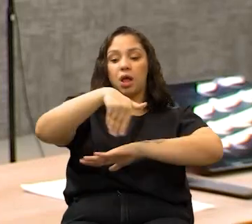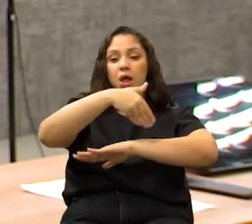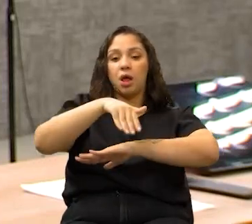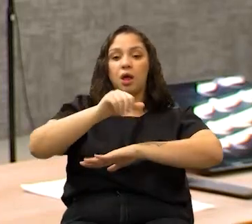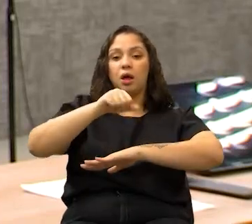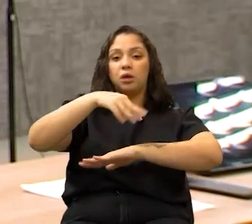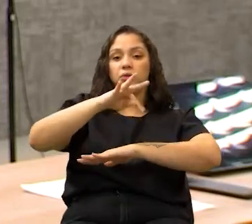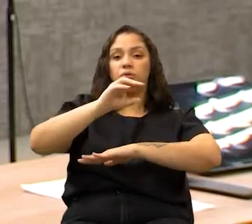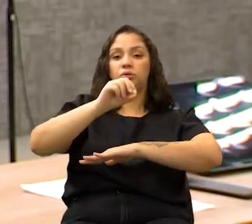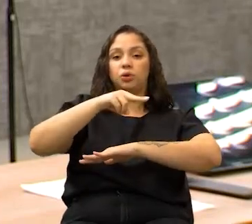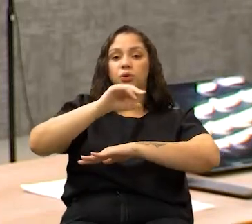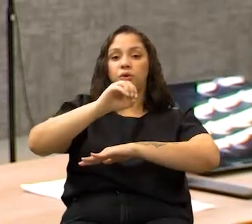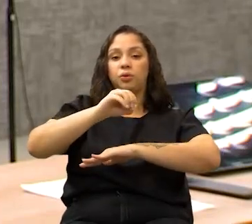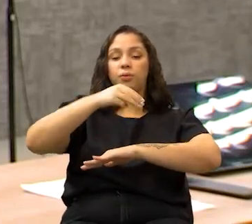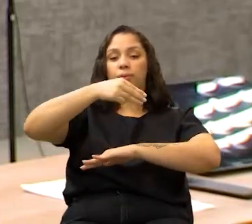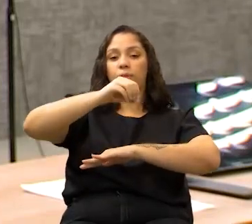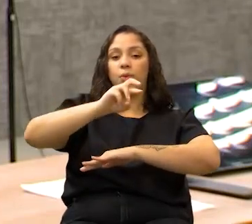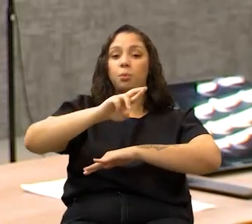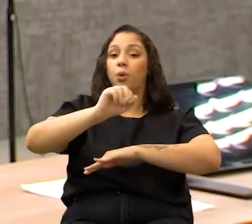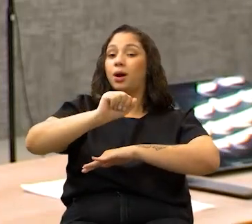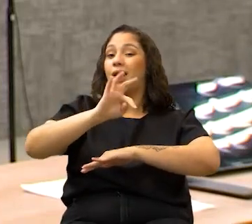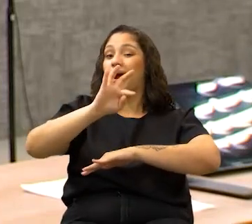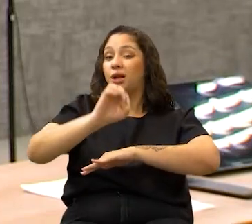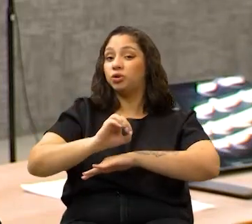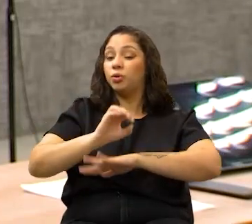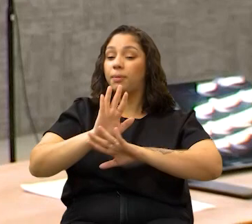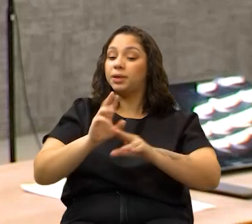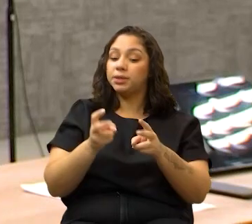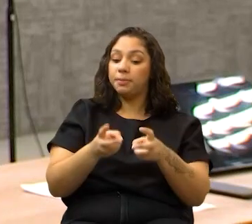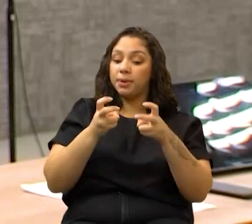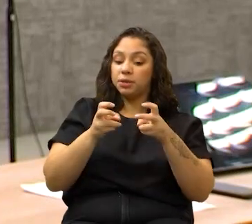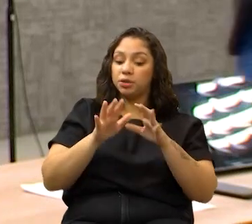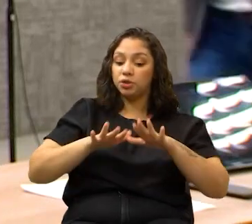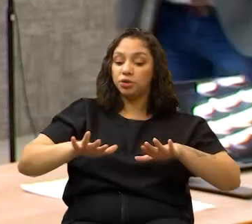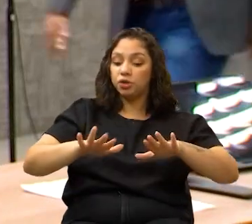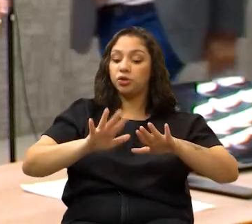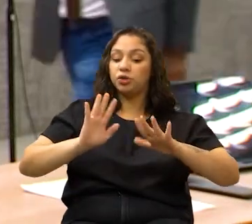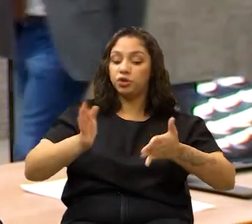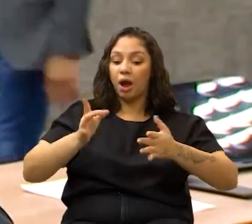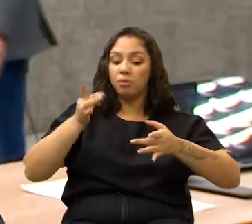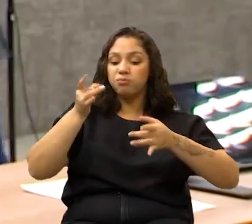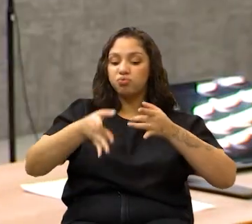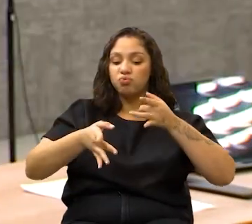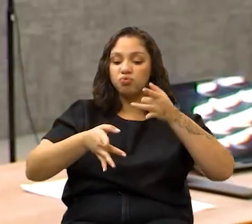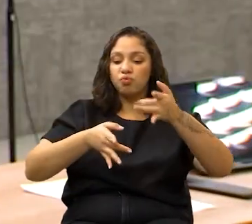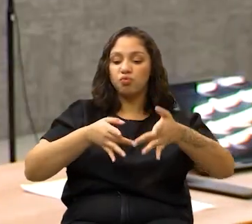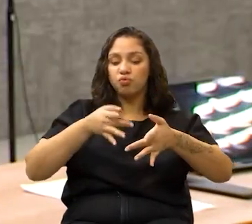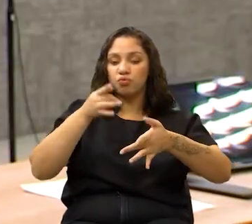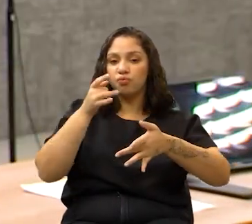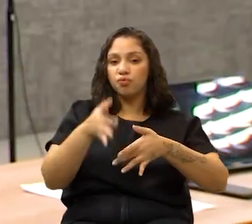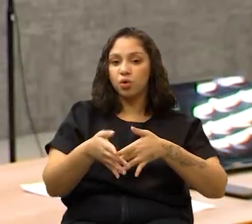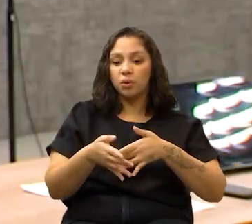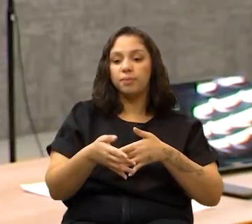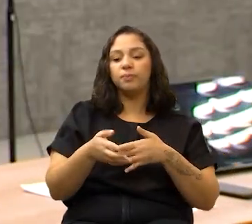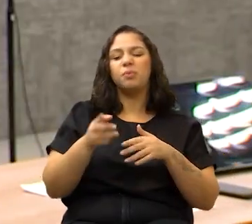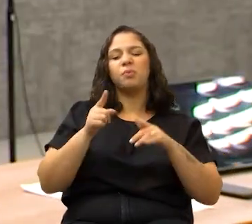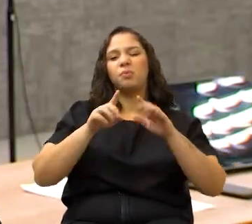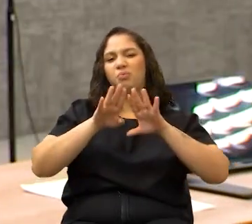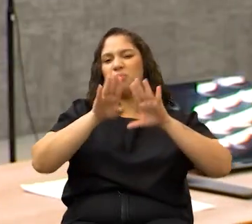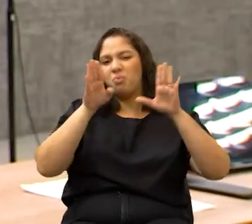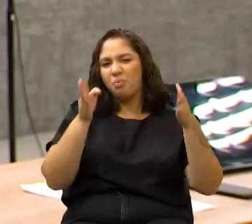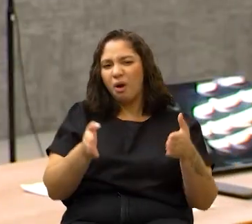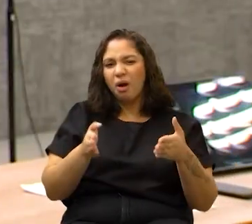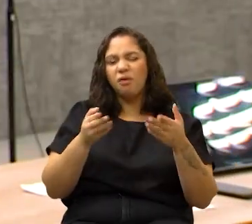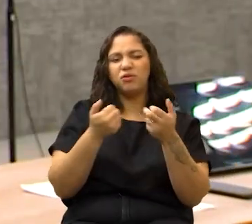essa na rua Antônio Morato, mas por notar que naquela região era descartado, né, muitos